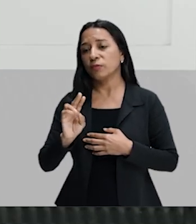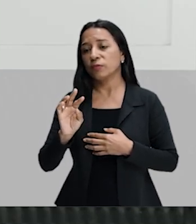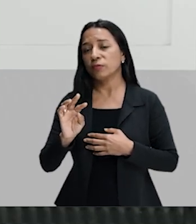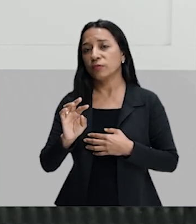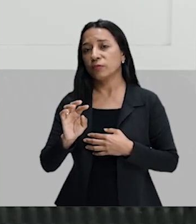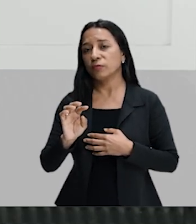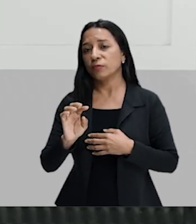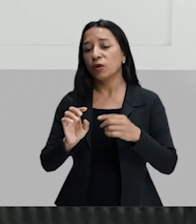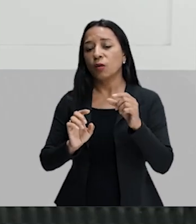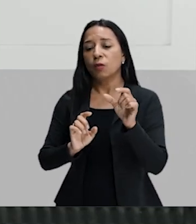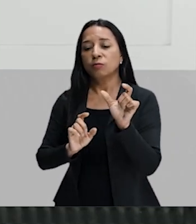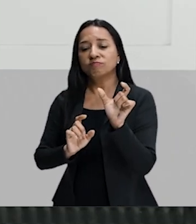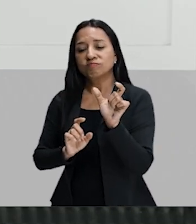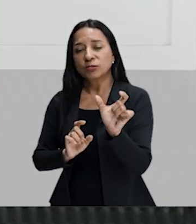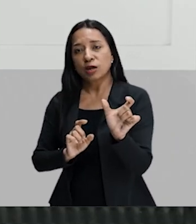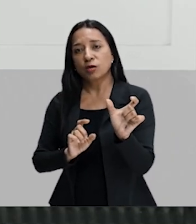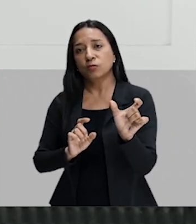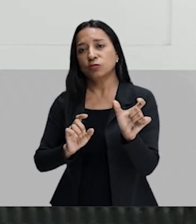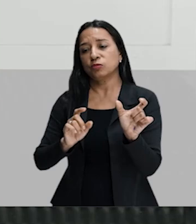do polinômio.